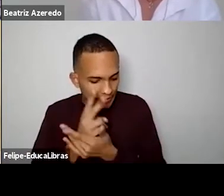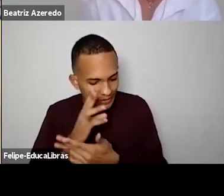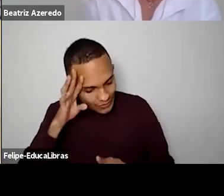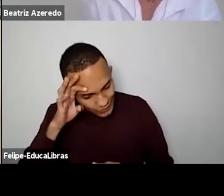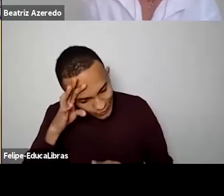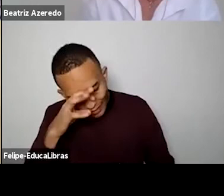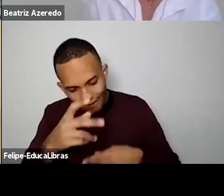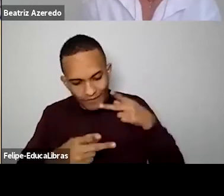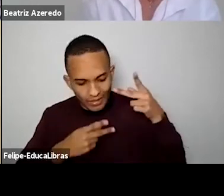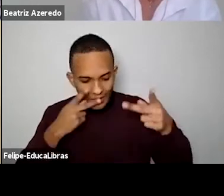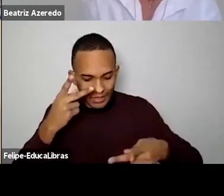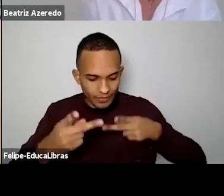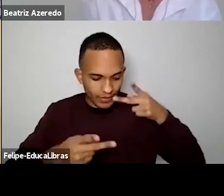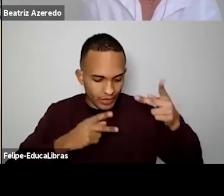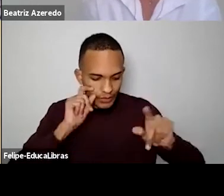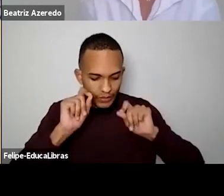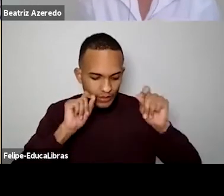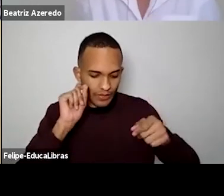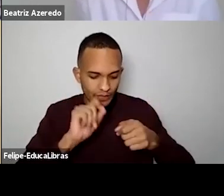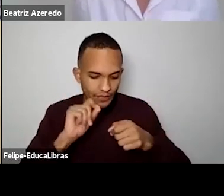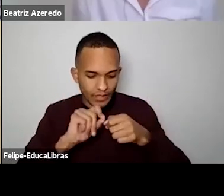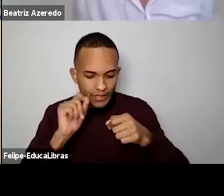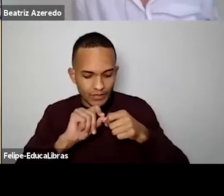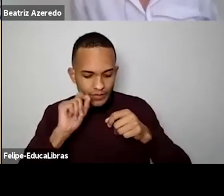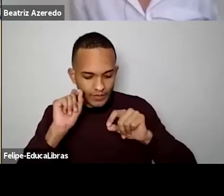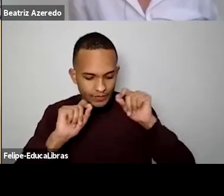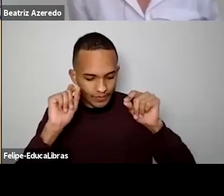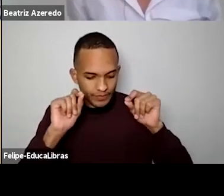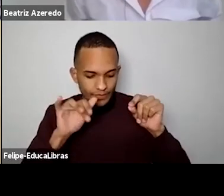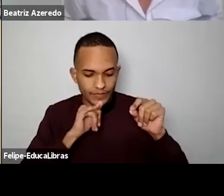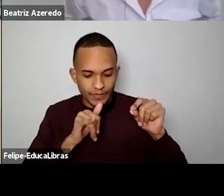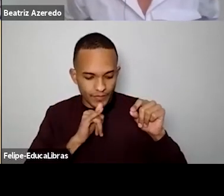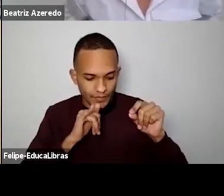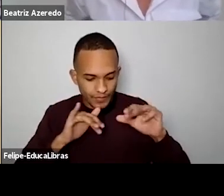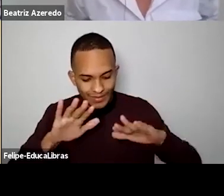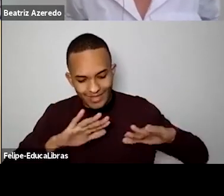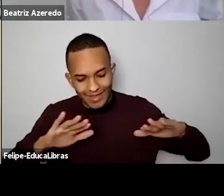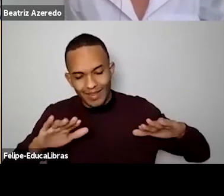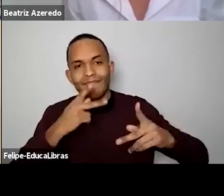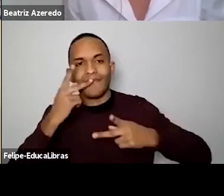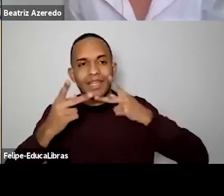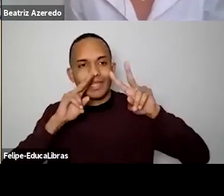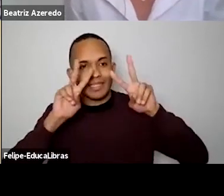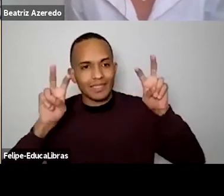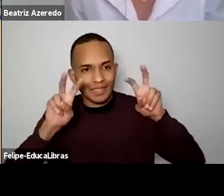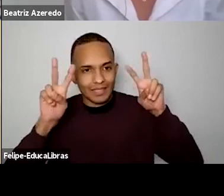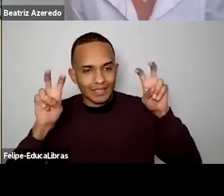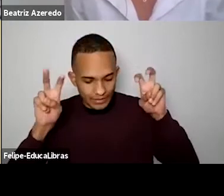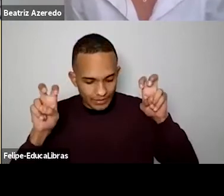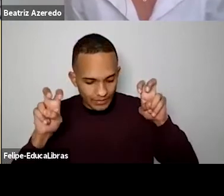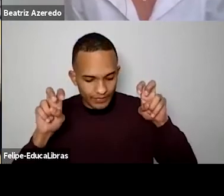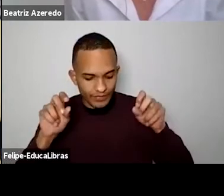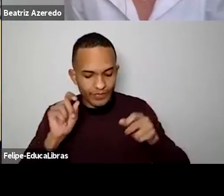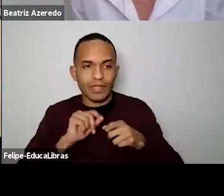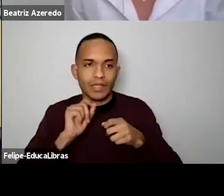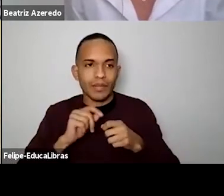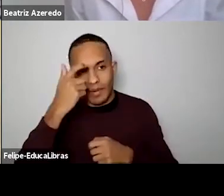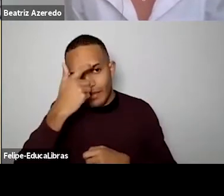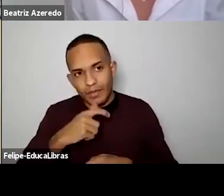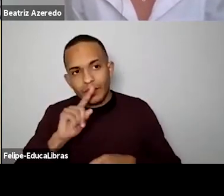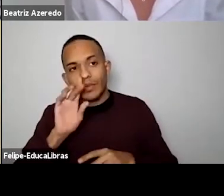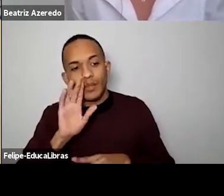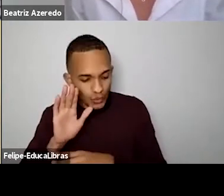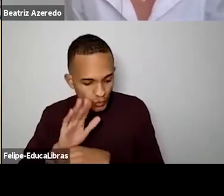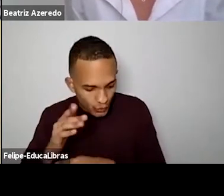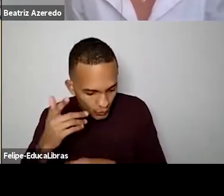que eu faço, né? E aí eu falei, não, acho que eu tenho que falar mesmo, porque eu não tô fazendo para mim, estou fazendo para o outro.